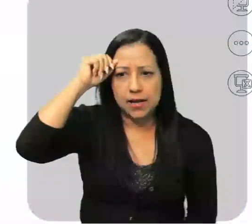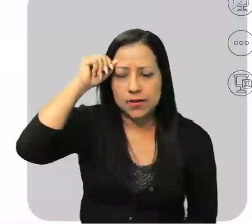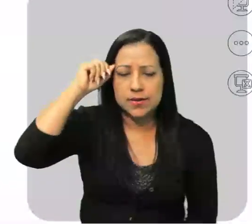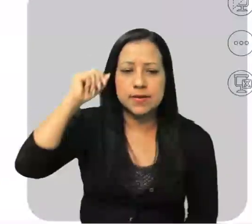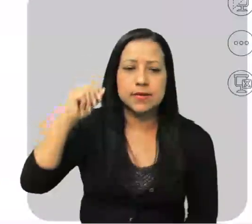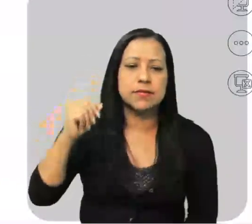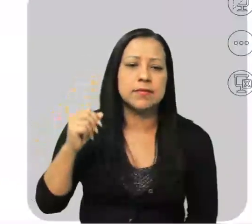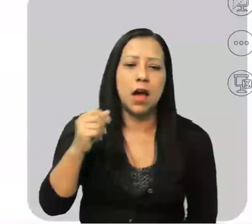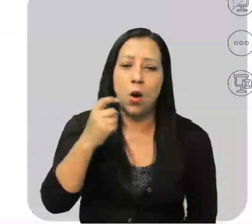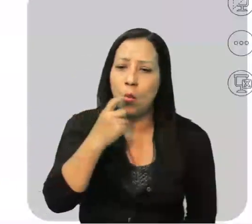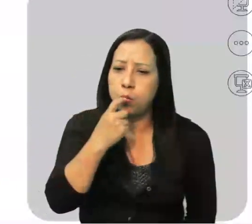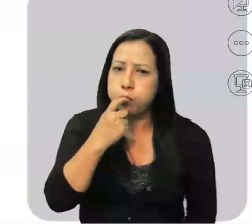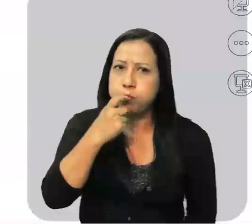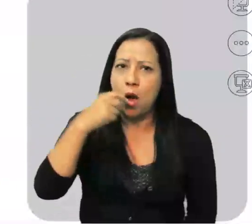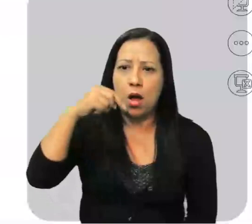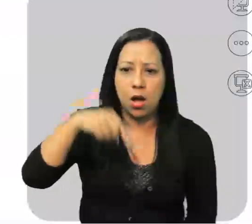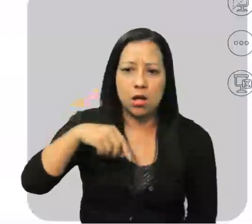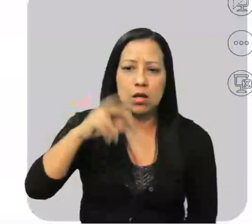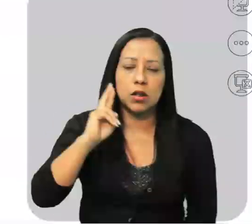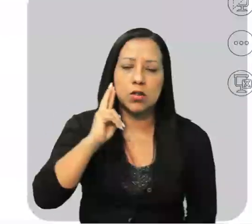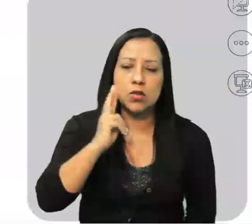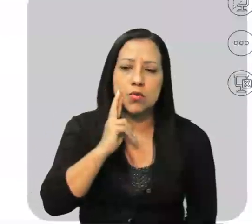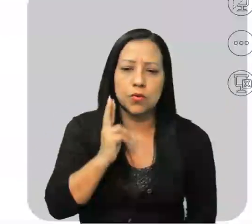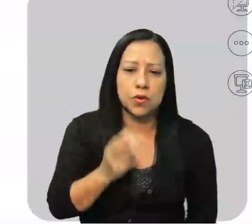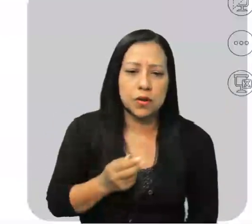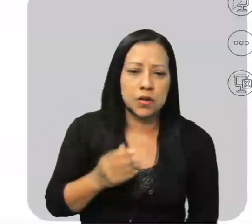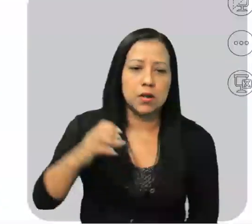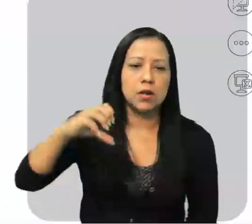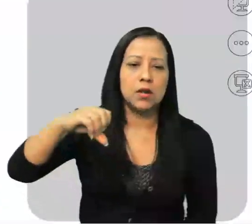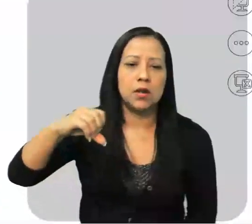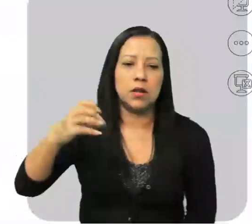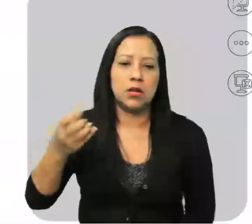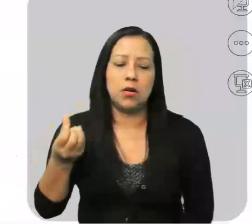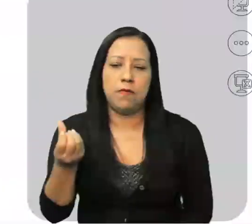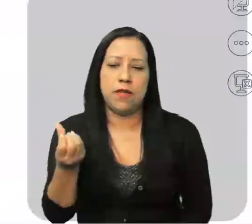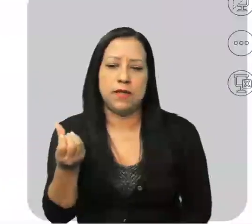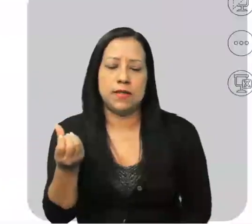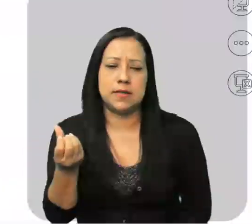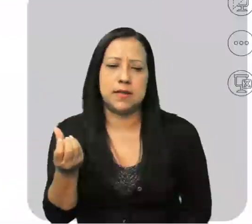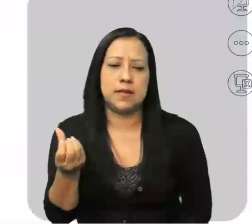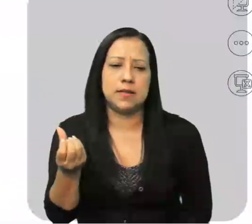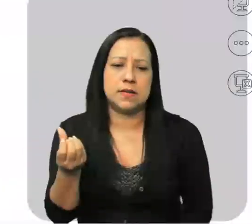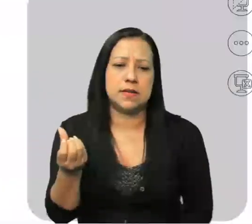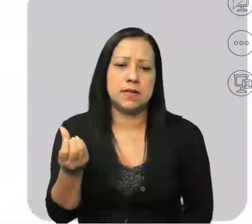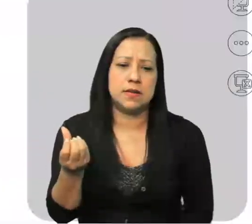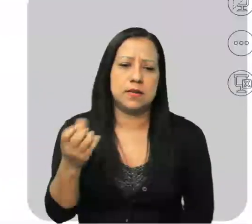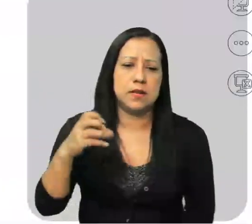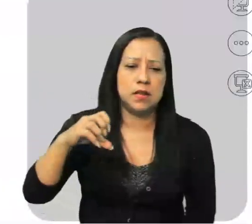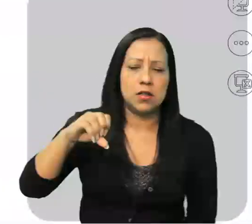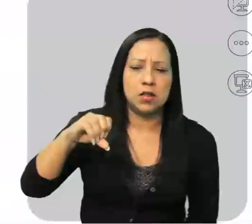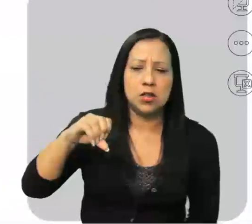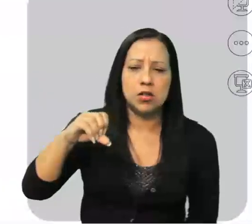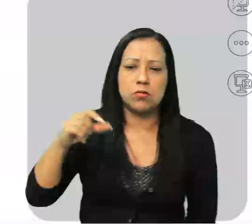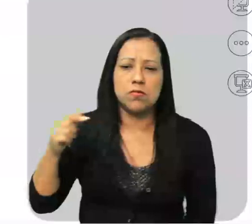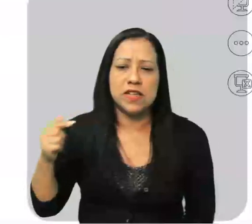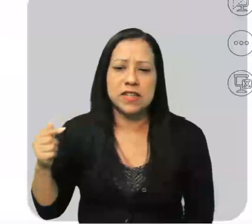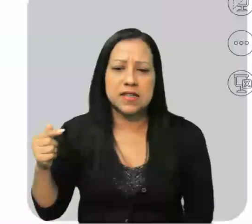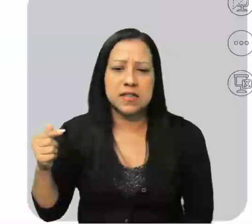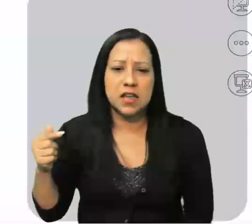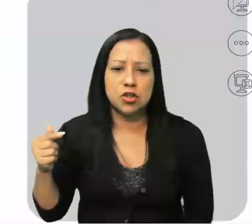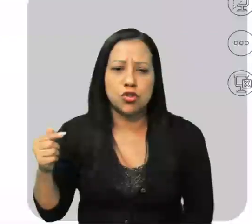95, Manaus, aqui perto, olha aí, ó, tá Manaus, aqui na região norte.